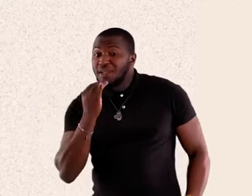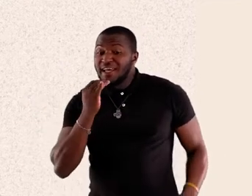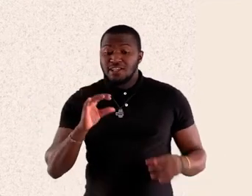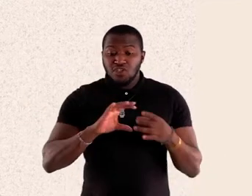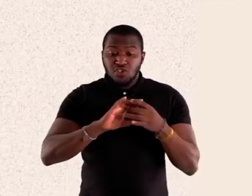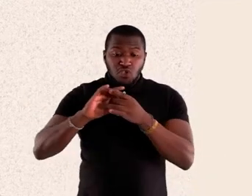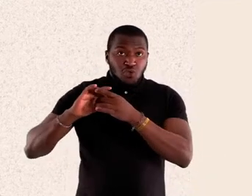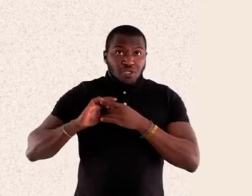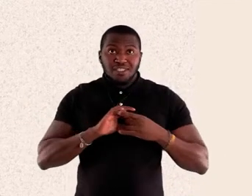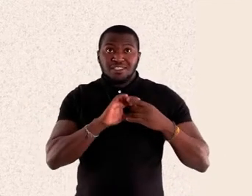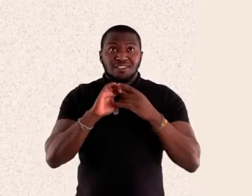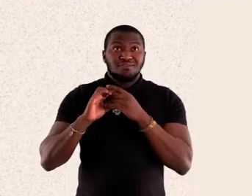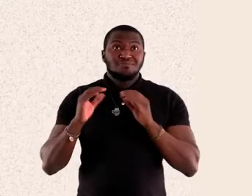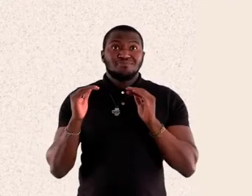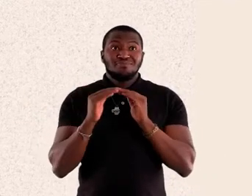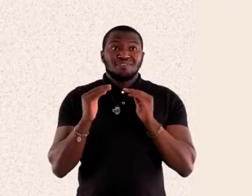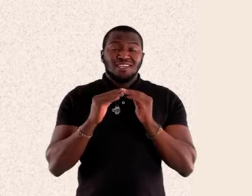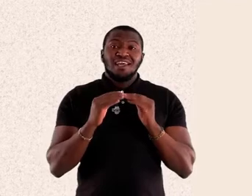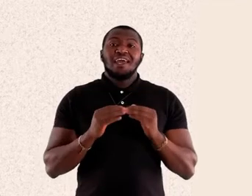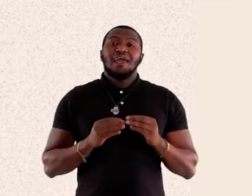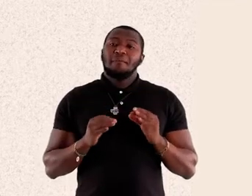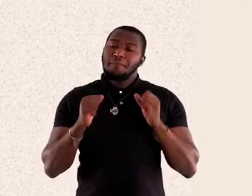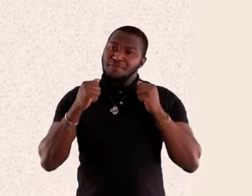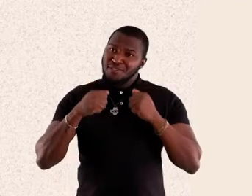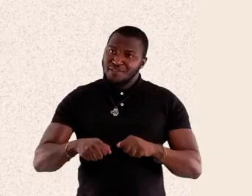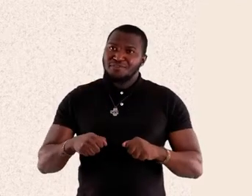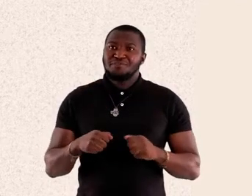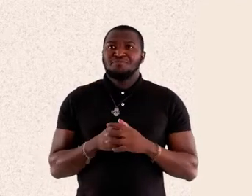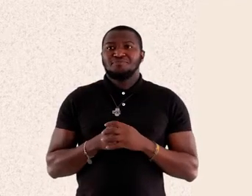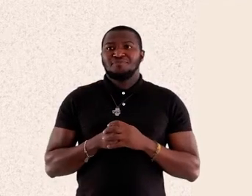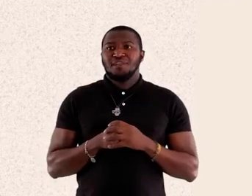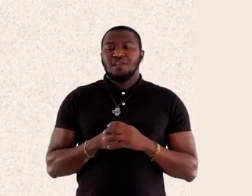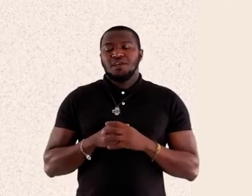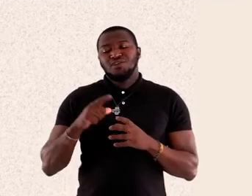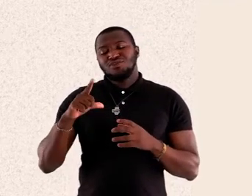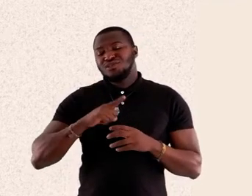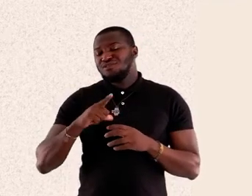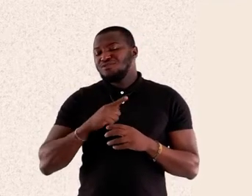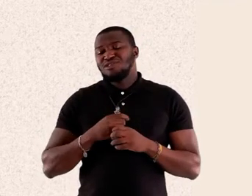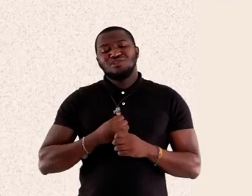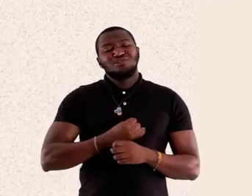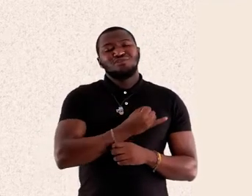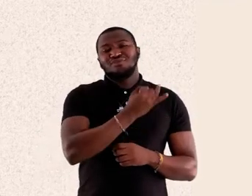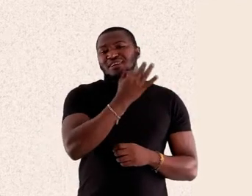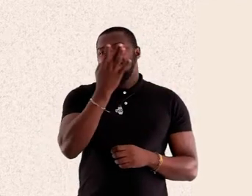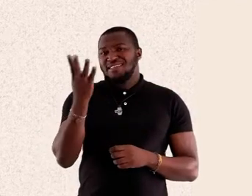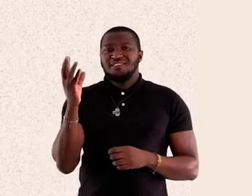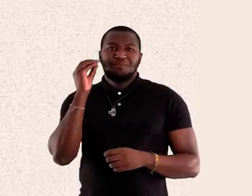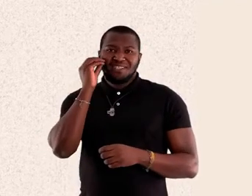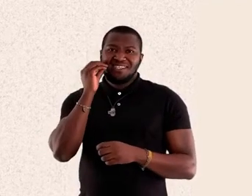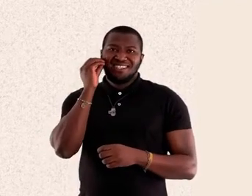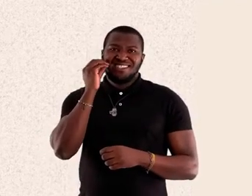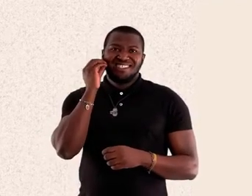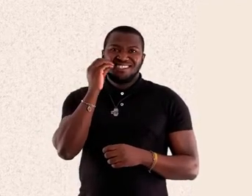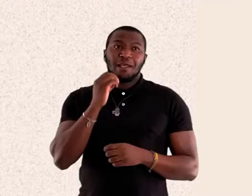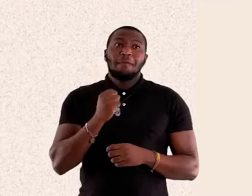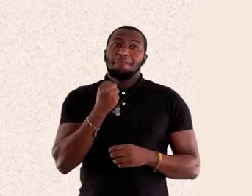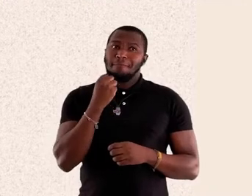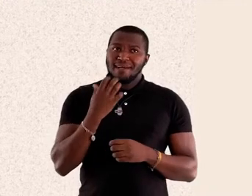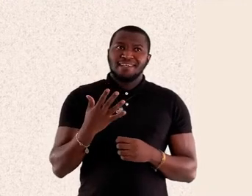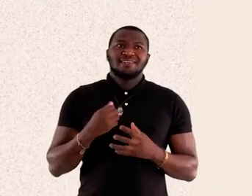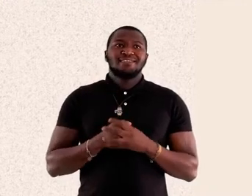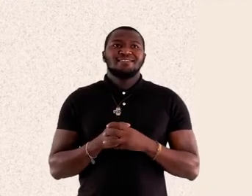interação isso é plenamente possível né tive muitas experiências dessa forma né inclusive